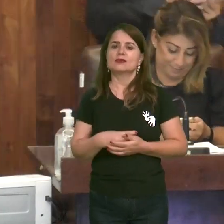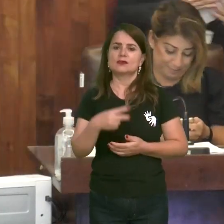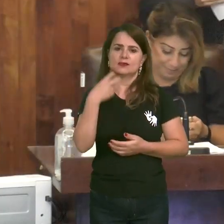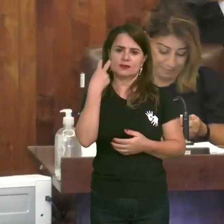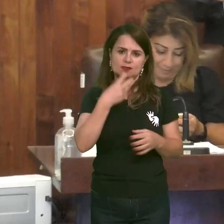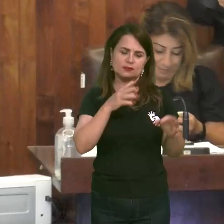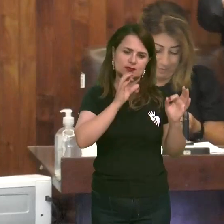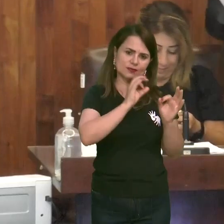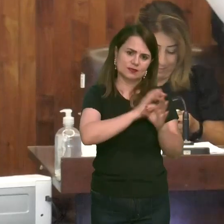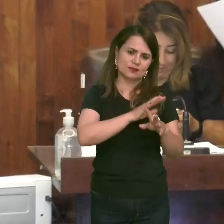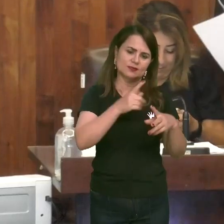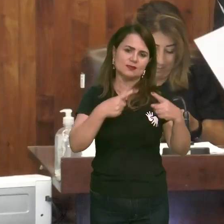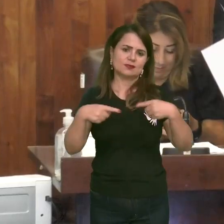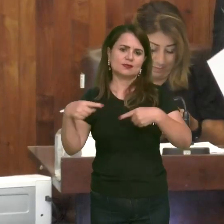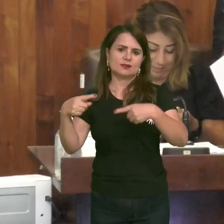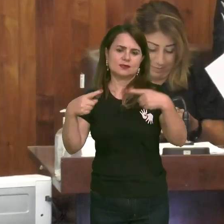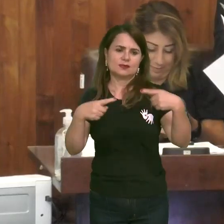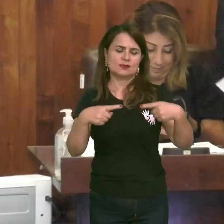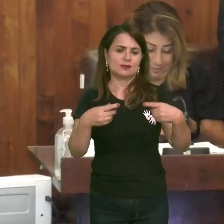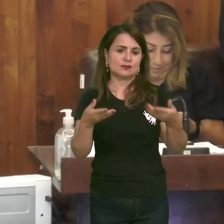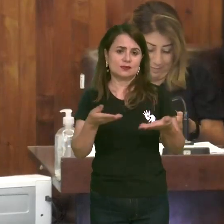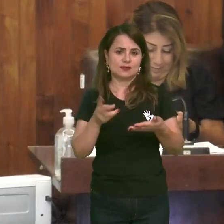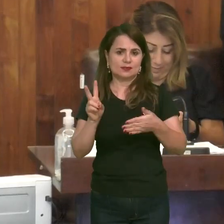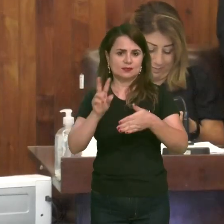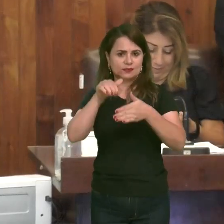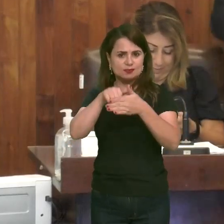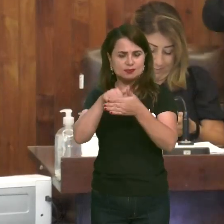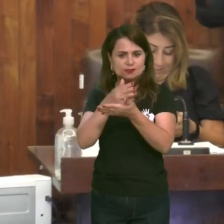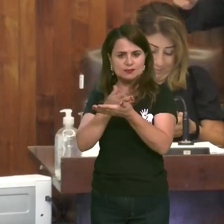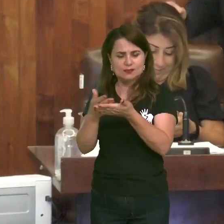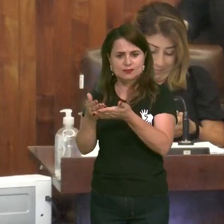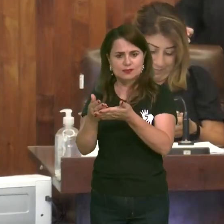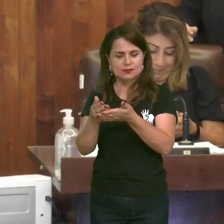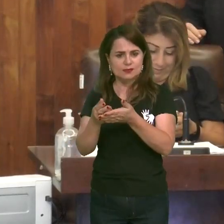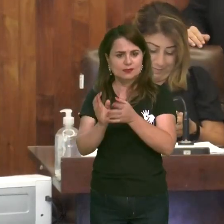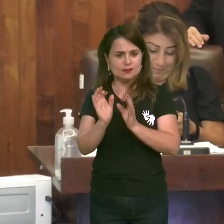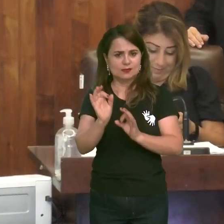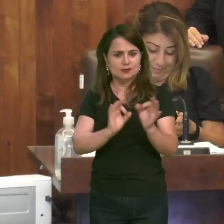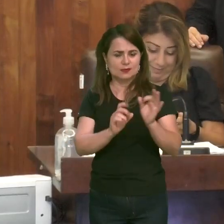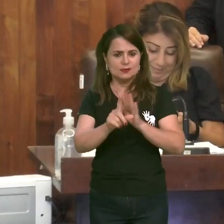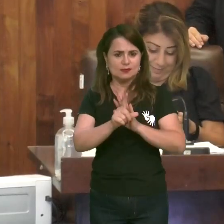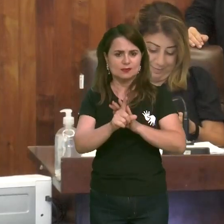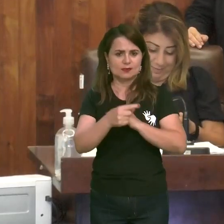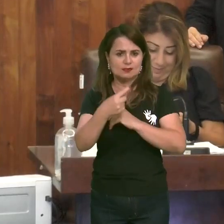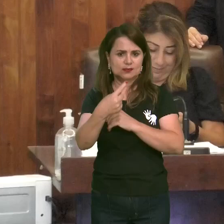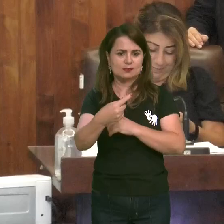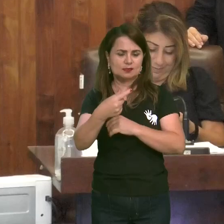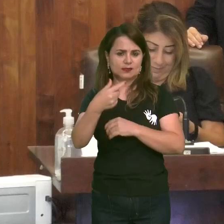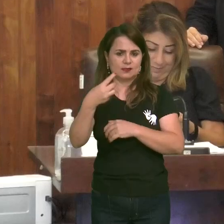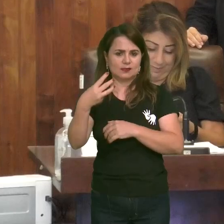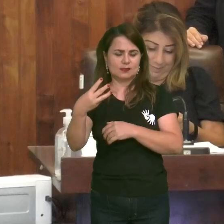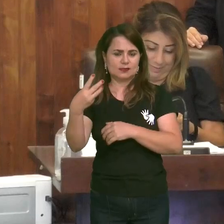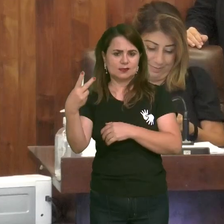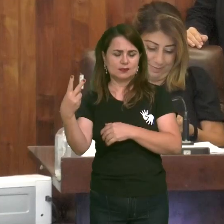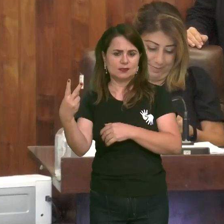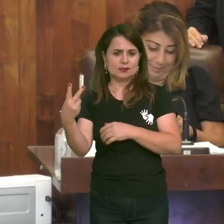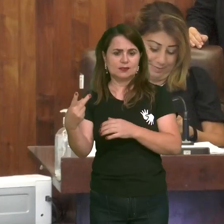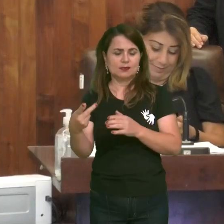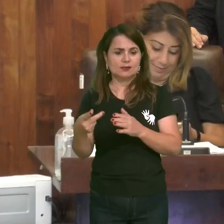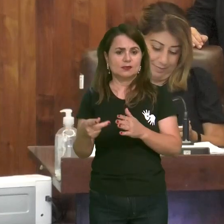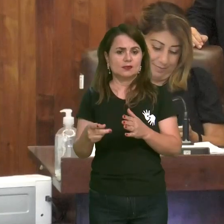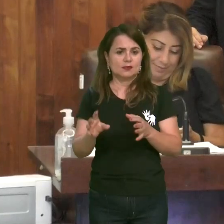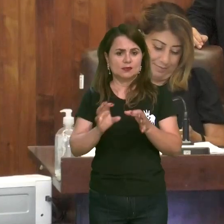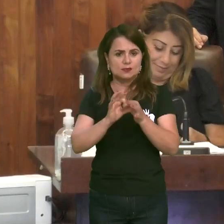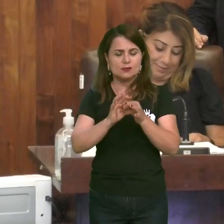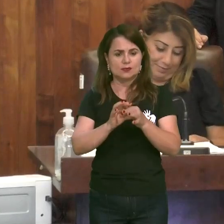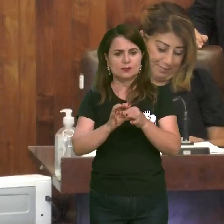encerra portanto a discussão e passamos a votação do projeto de lei 132 de 2022 que vincula a associação maranhense